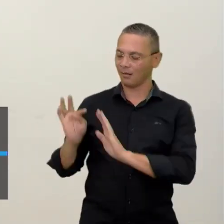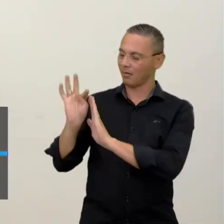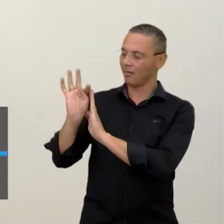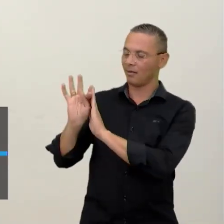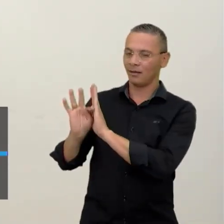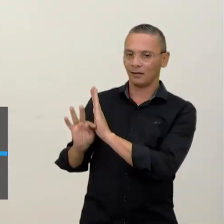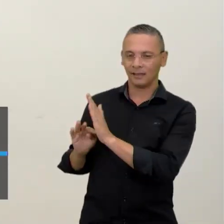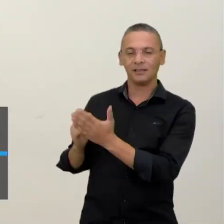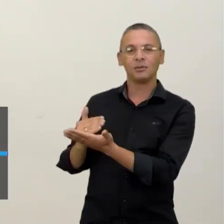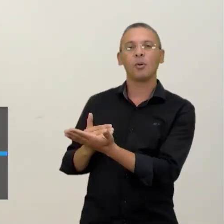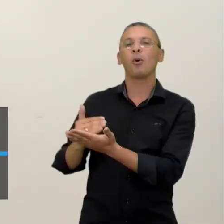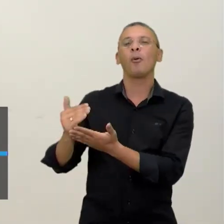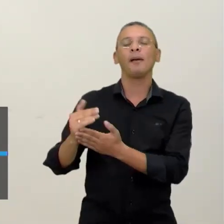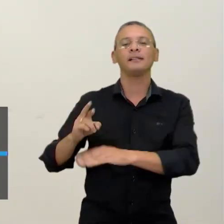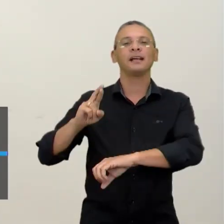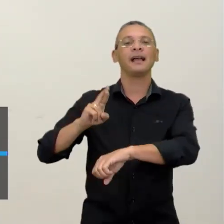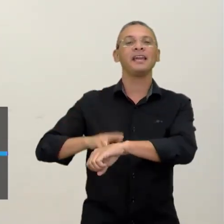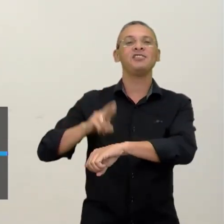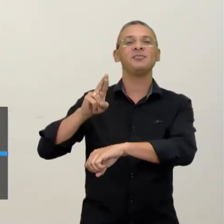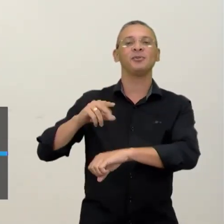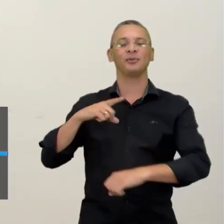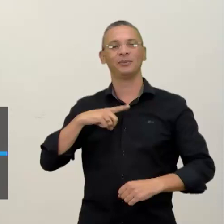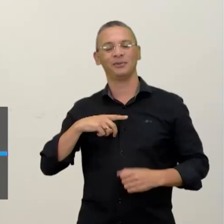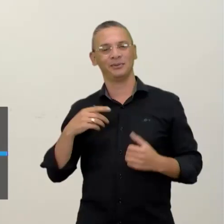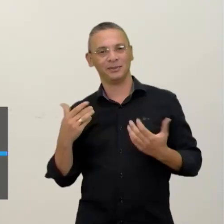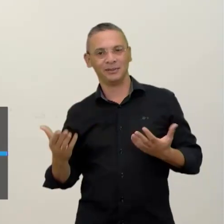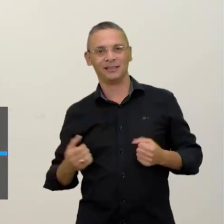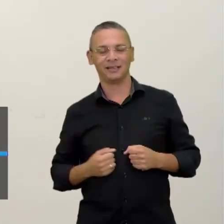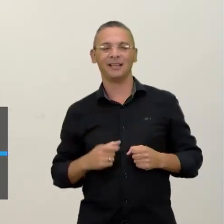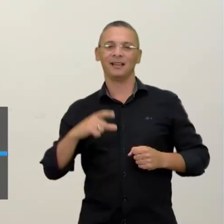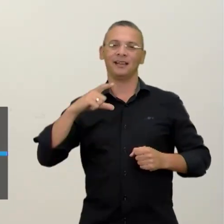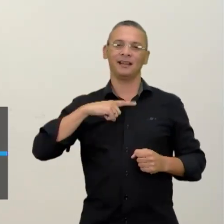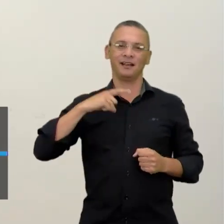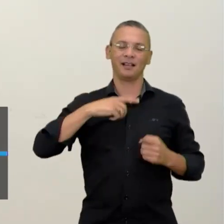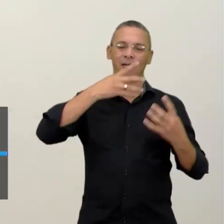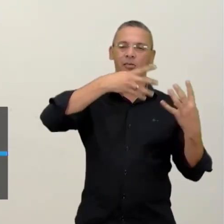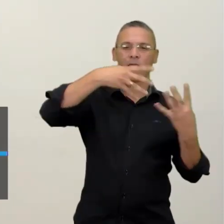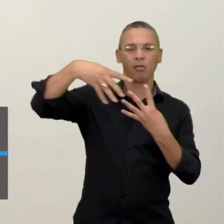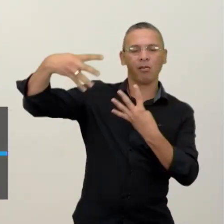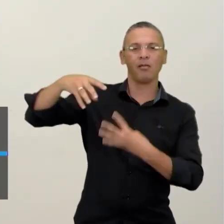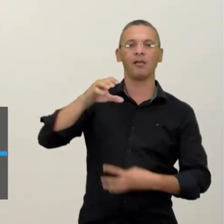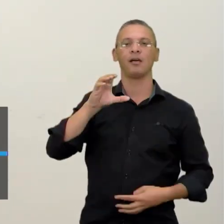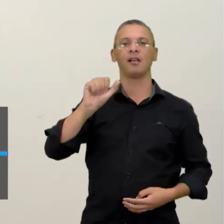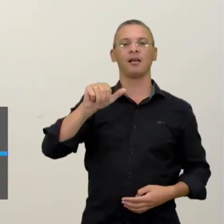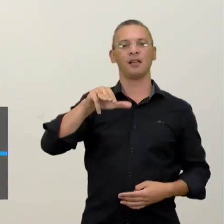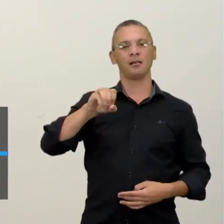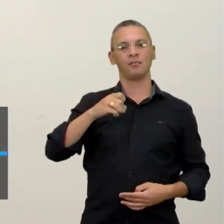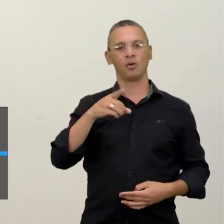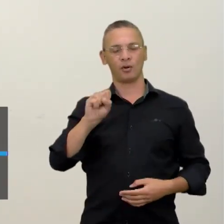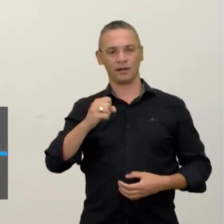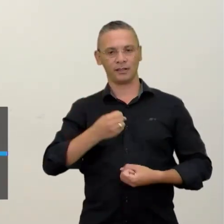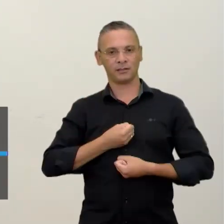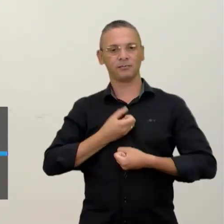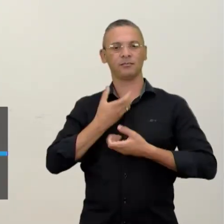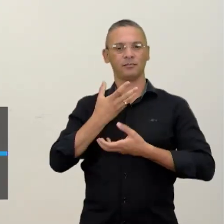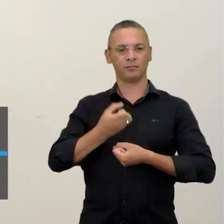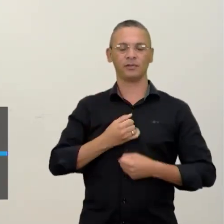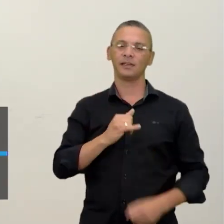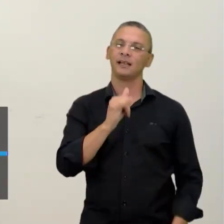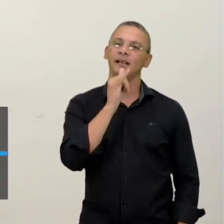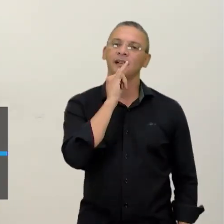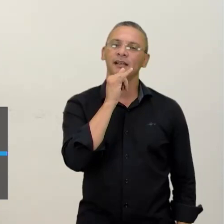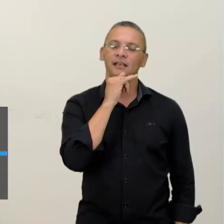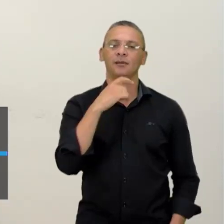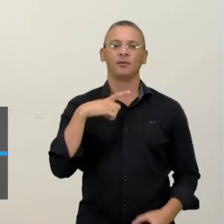muito mais ritmados longe da música. Então, a gente tem sonetos, tem lá o Camões, que eu falei nas últimas aulas, por exemplo. Se você tem lá